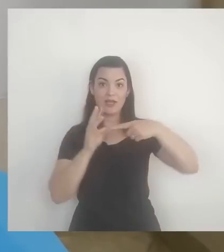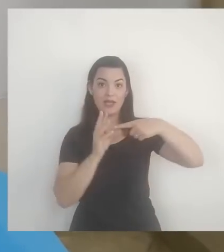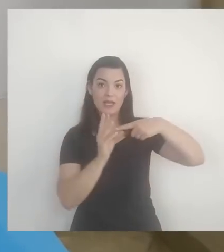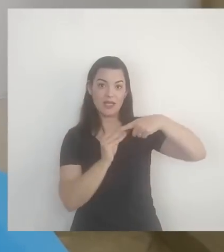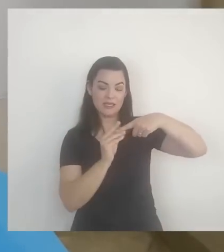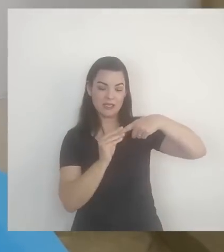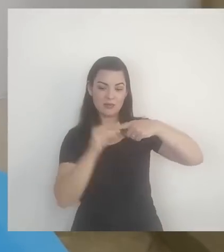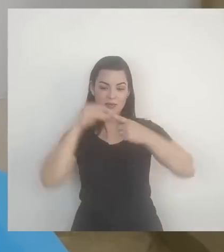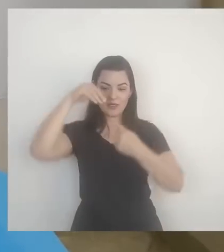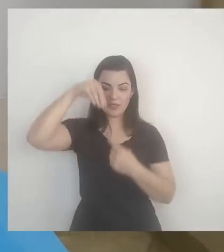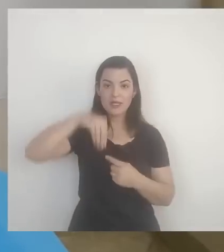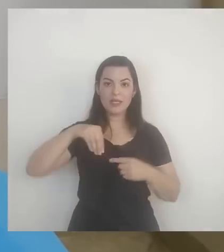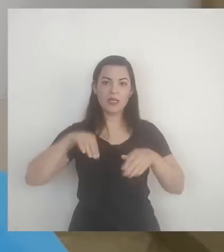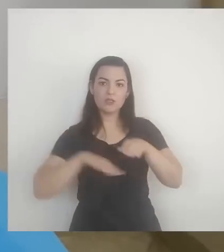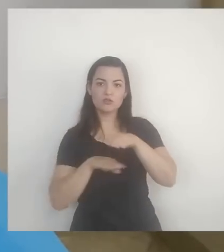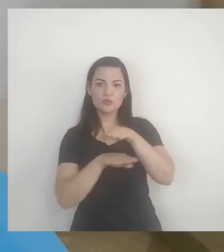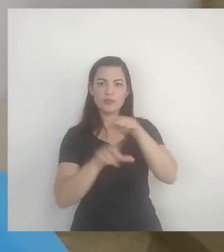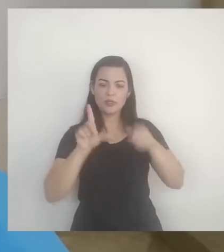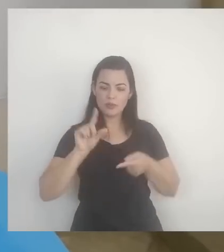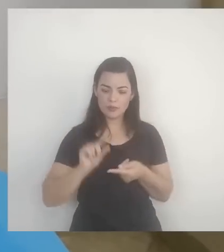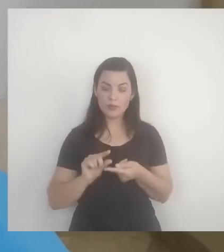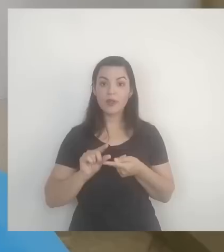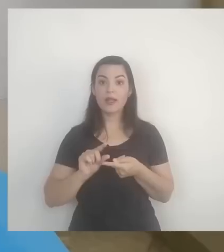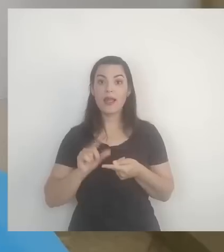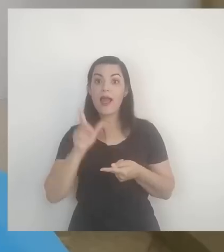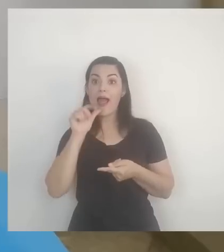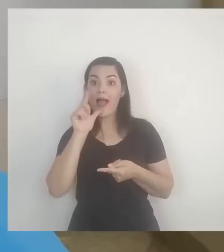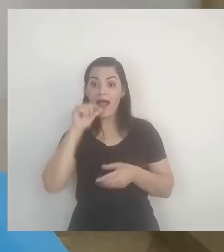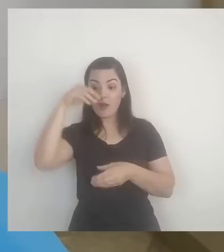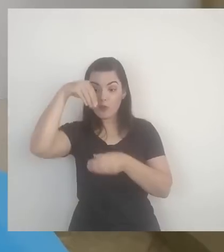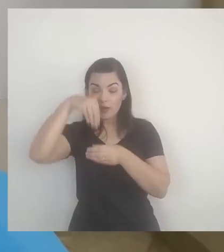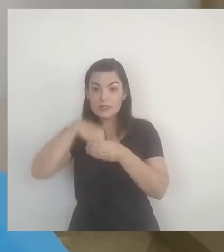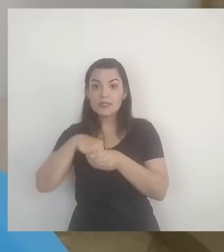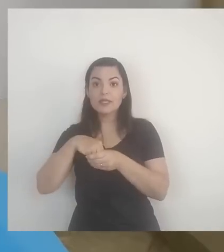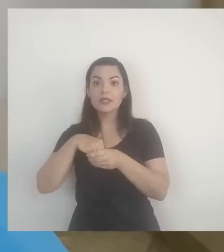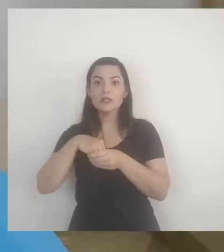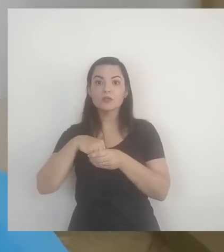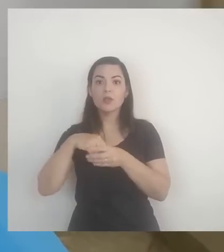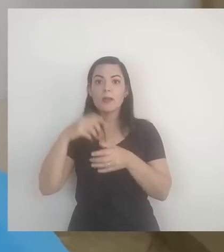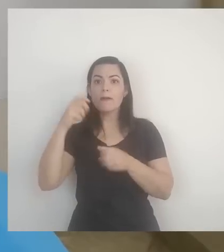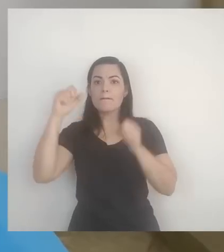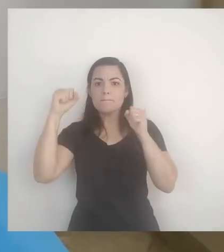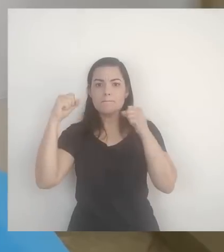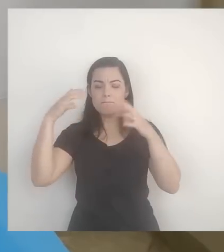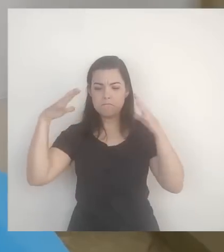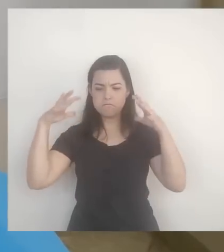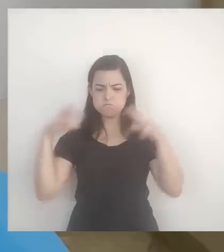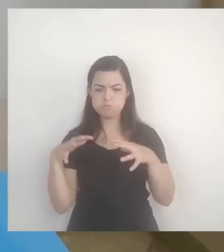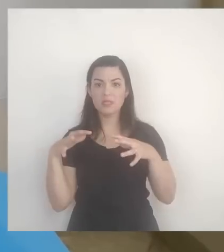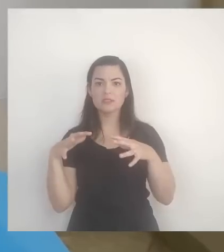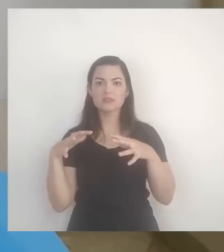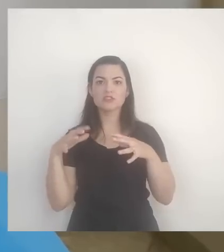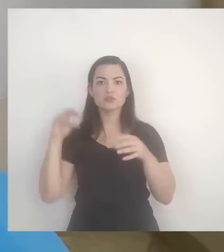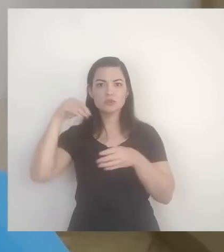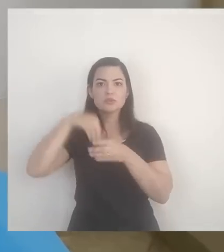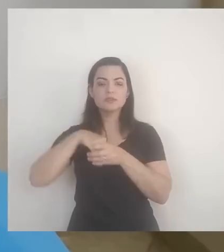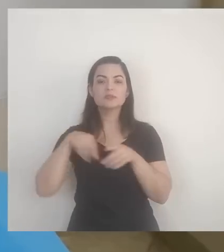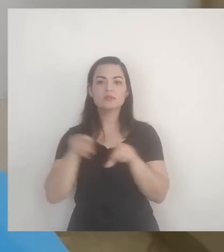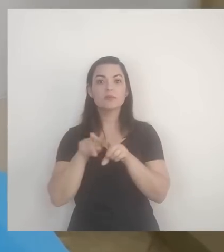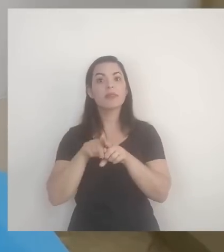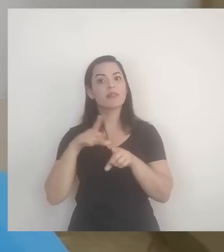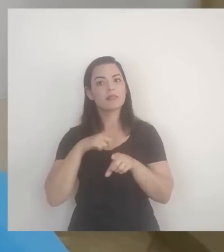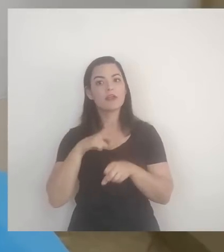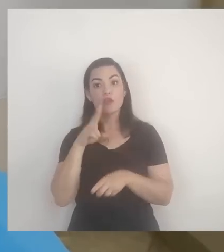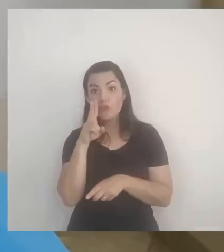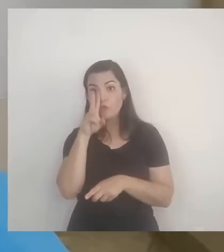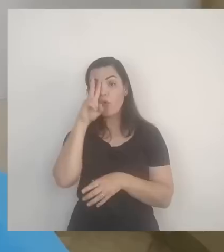essa água, toda essa pressão que está aqui dentro exerce uma força na nossa tampinha de caneta aqui que representa o